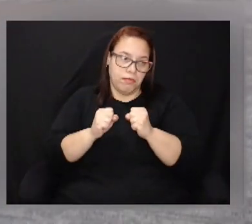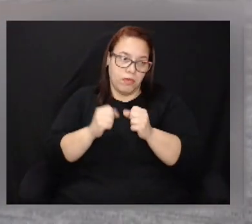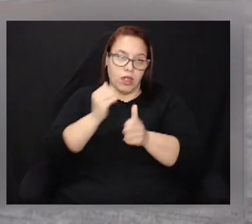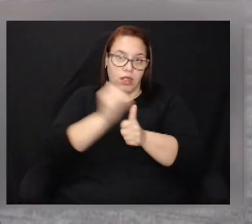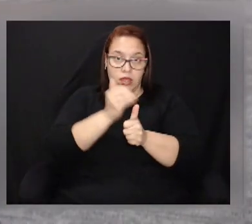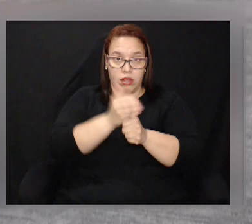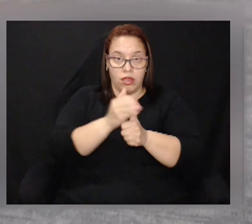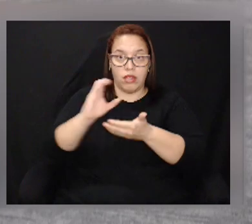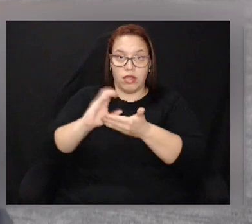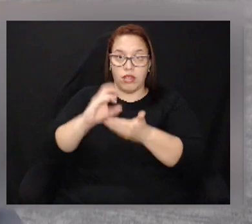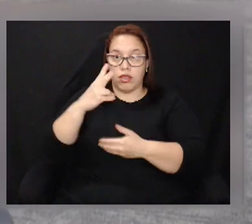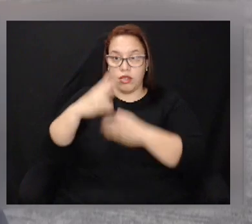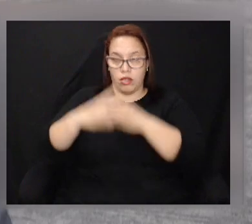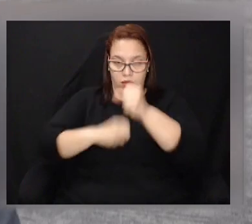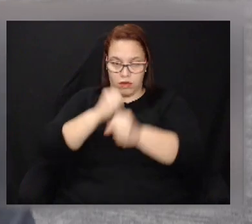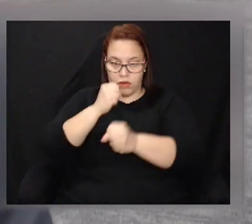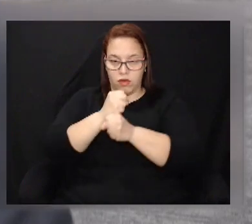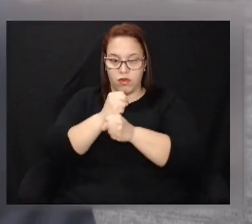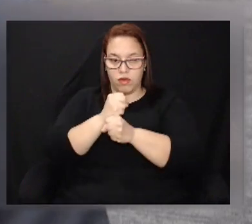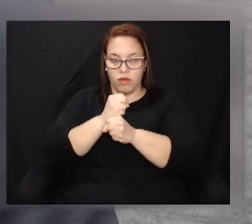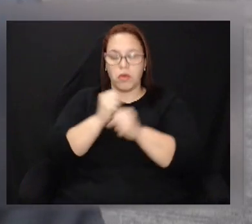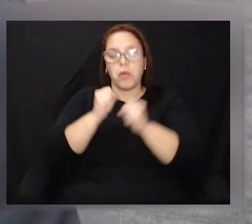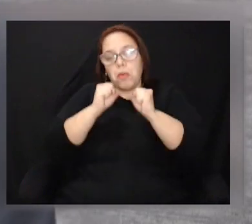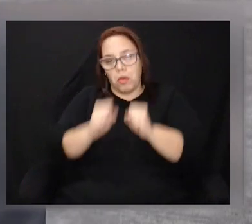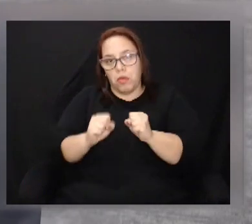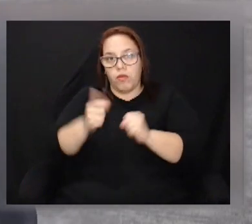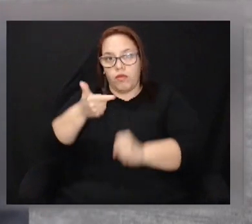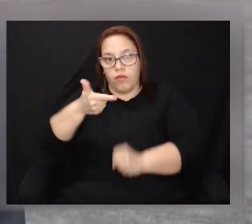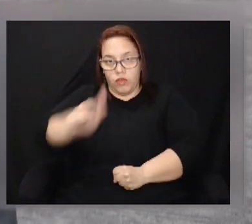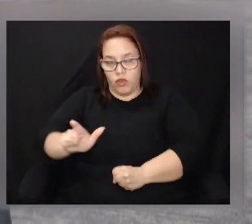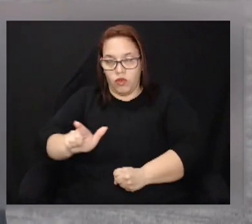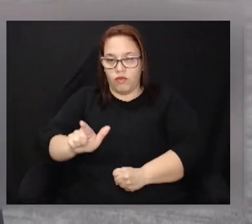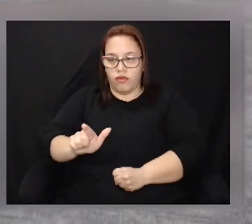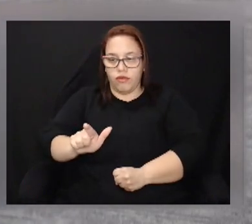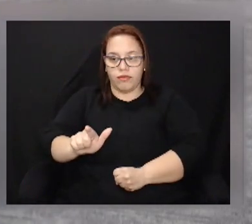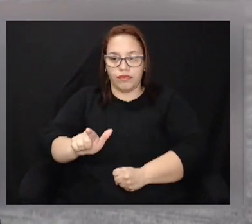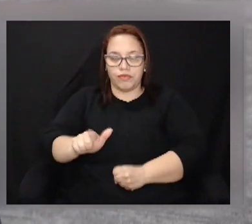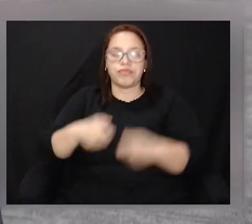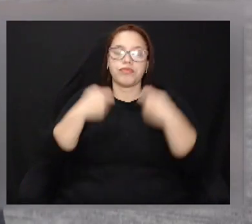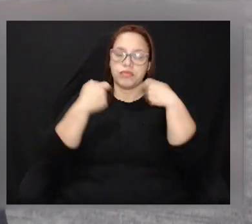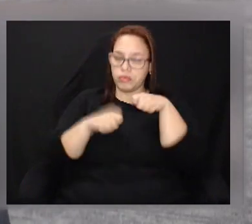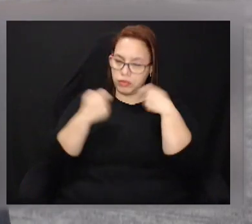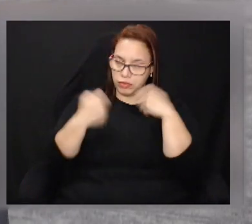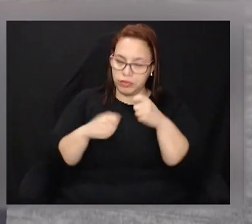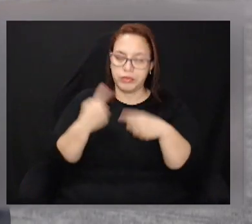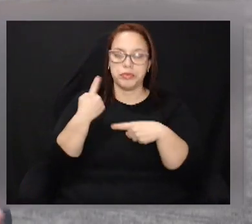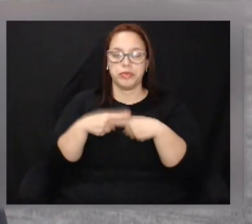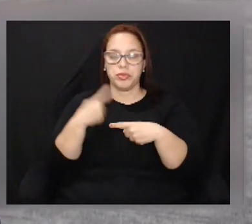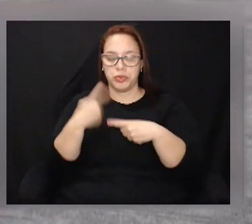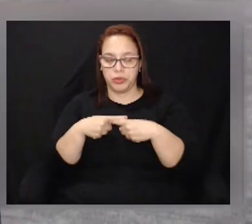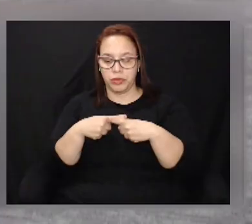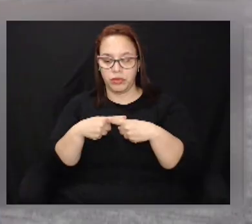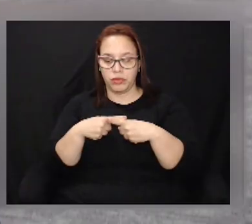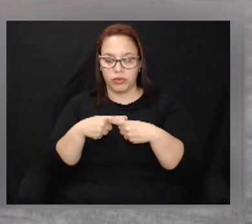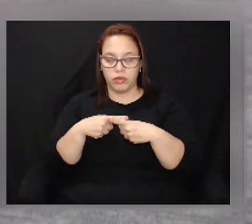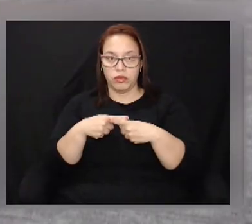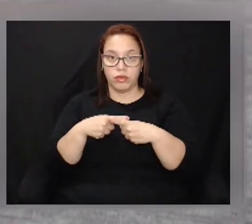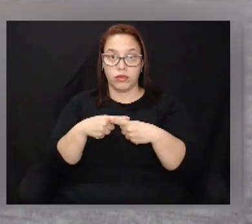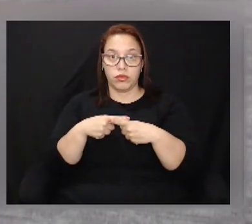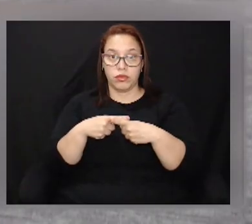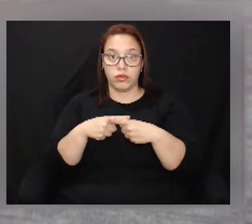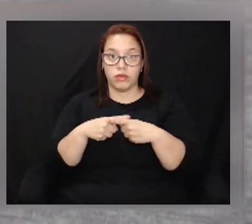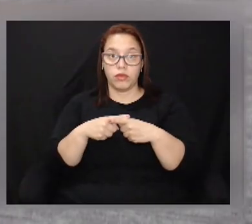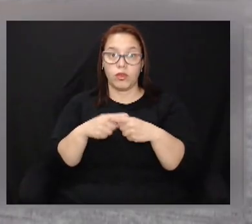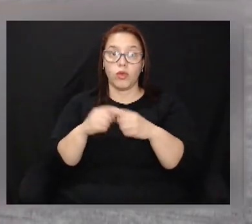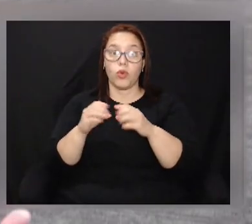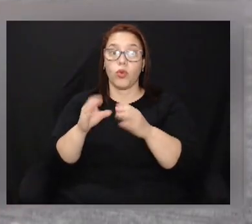2 anos e é permitida a recondução. E isso é uma necessidade, porque também neste conselho, muitas vezes